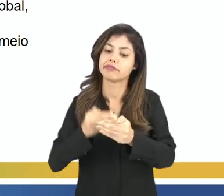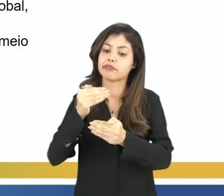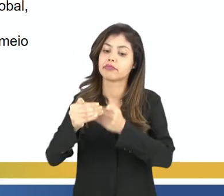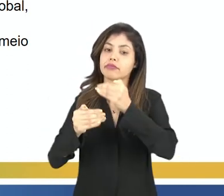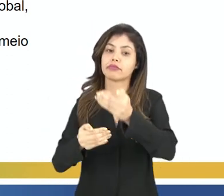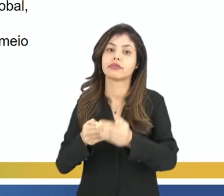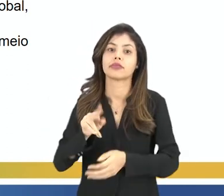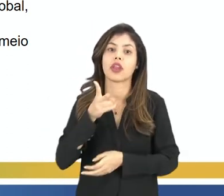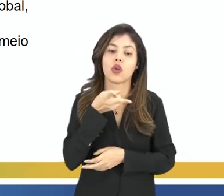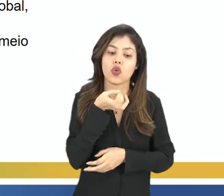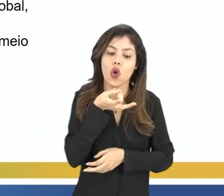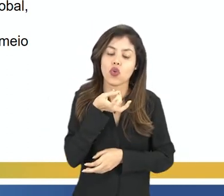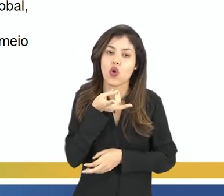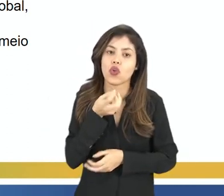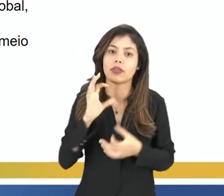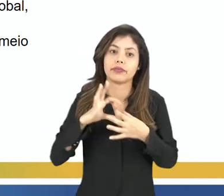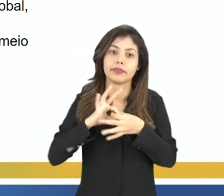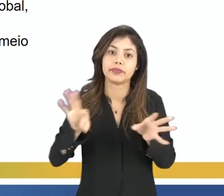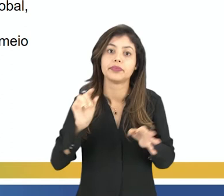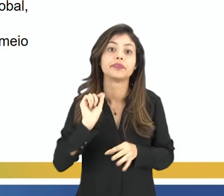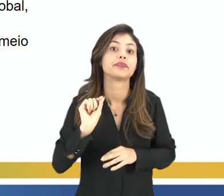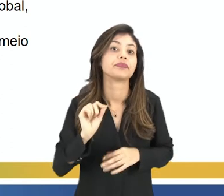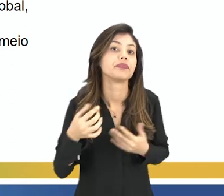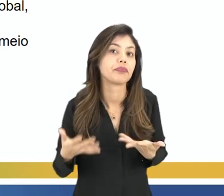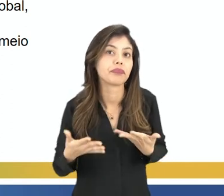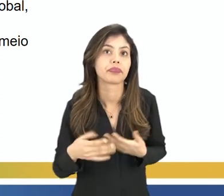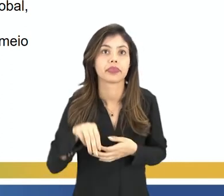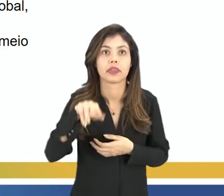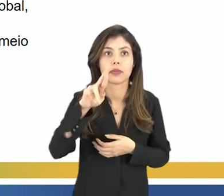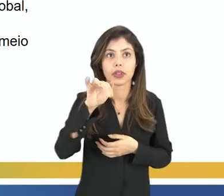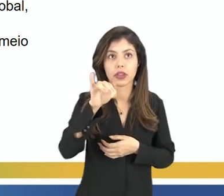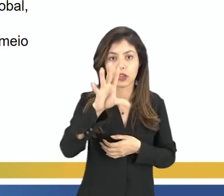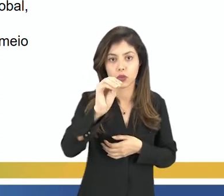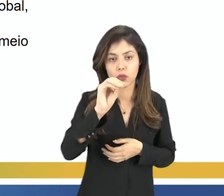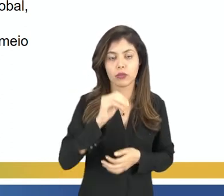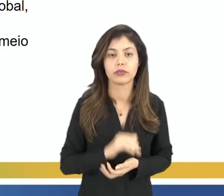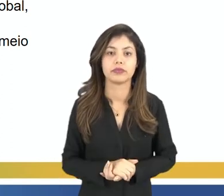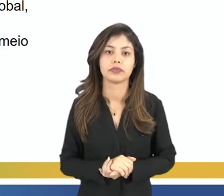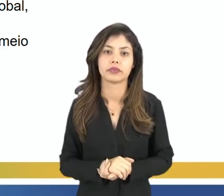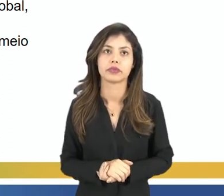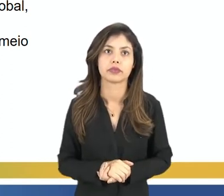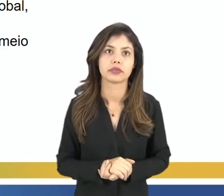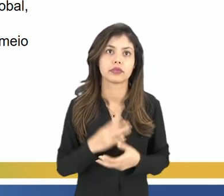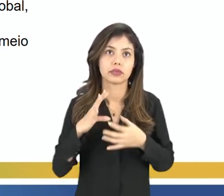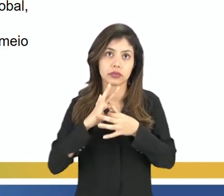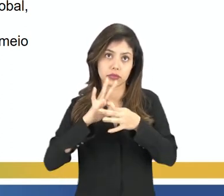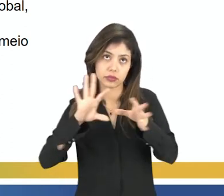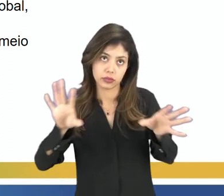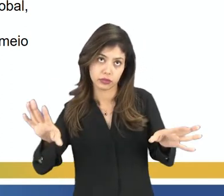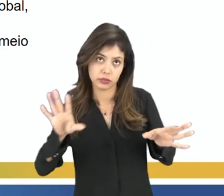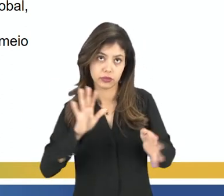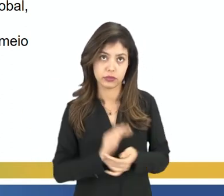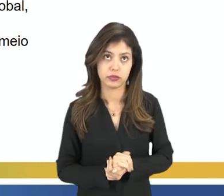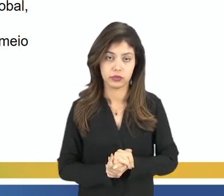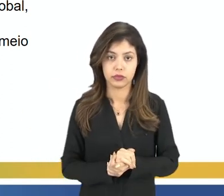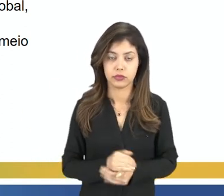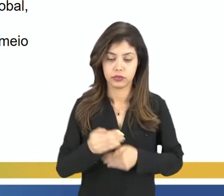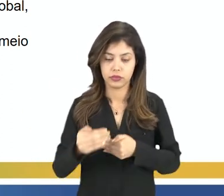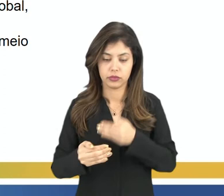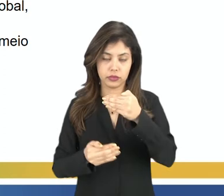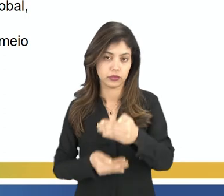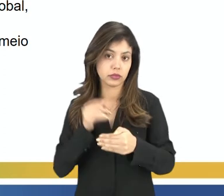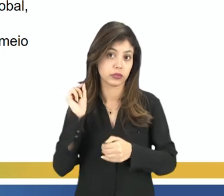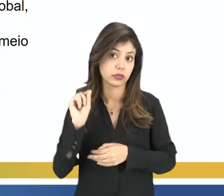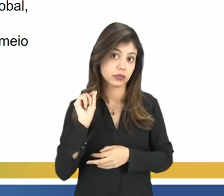de digestão acabam liberando o que metano então libera gás metano gás